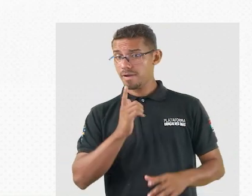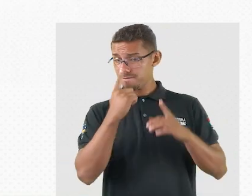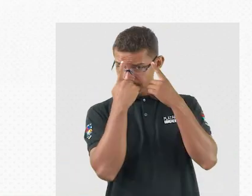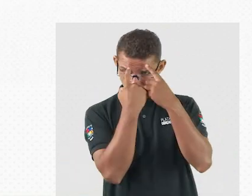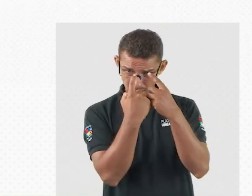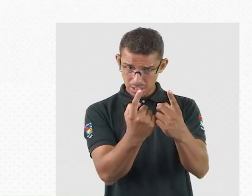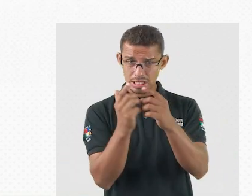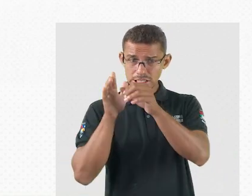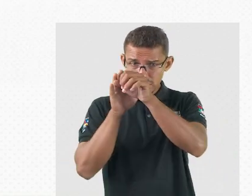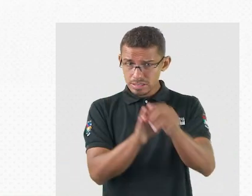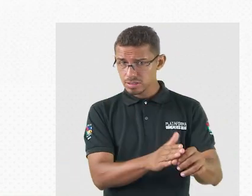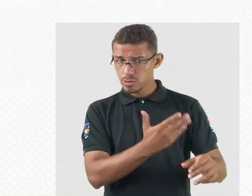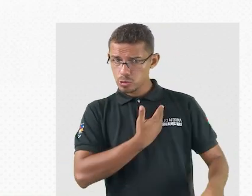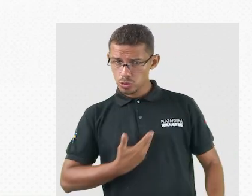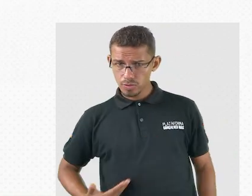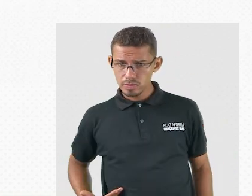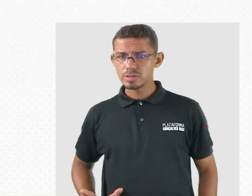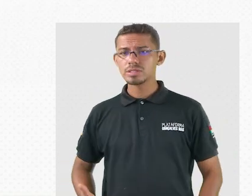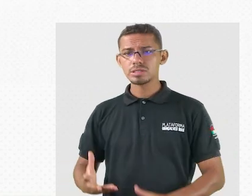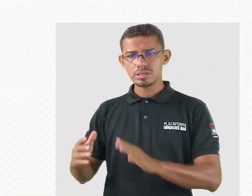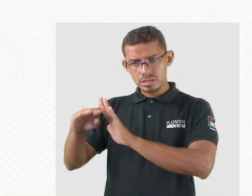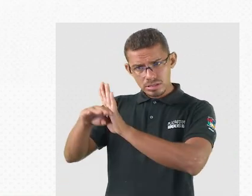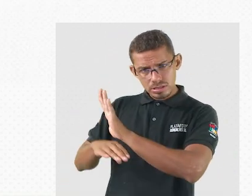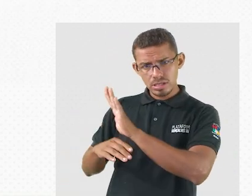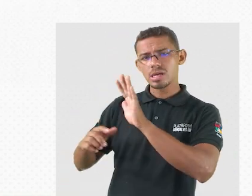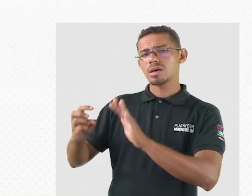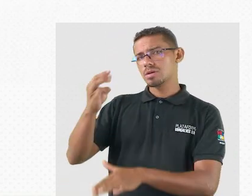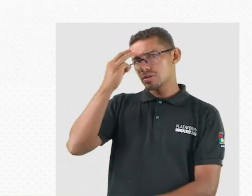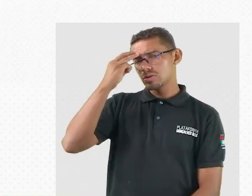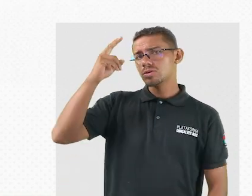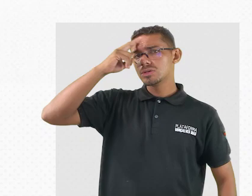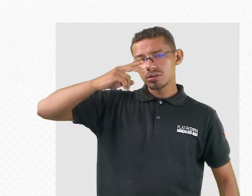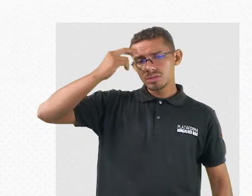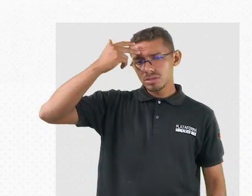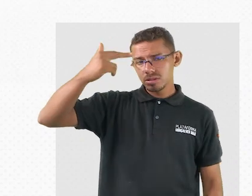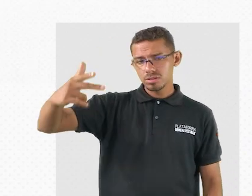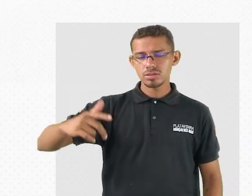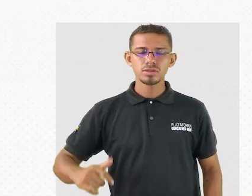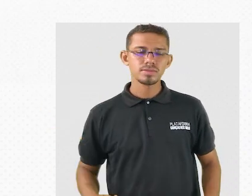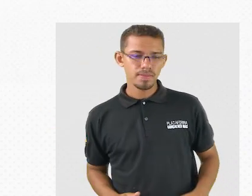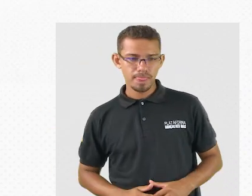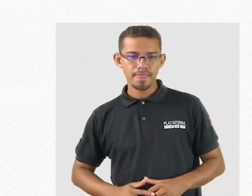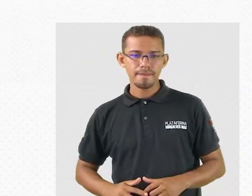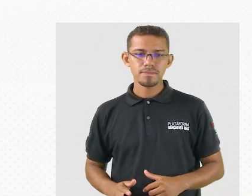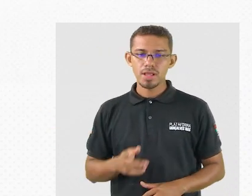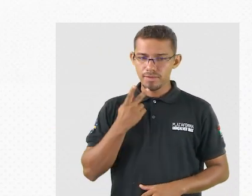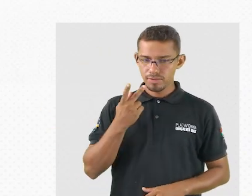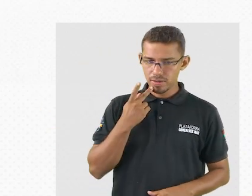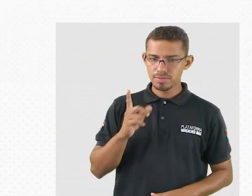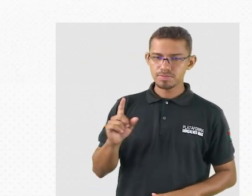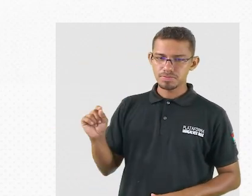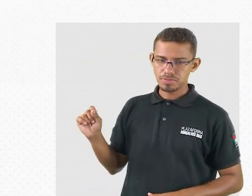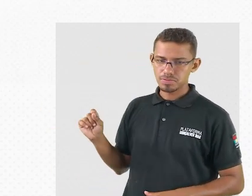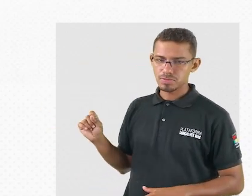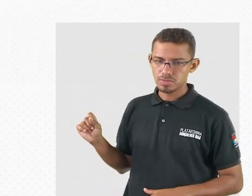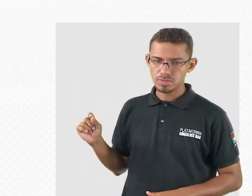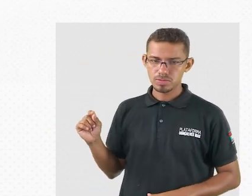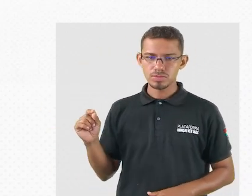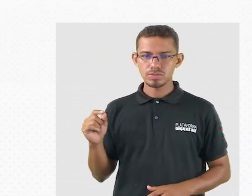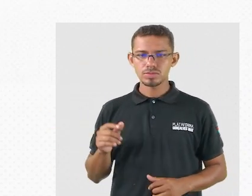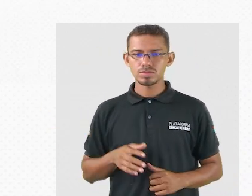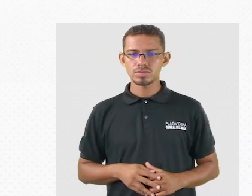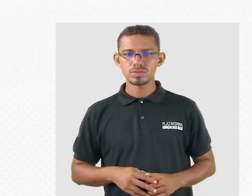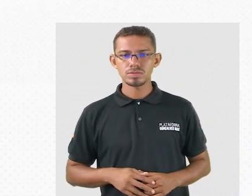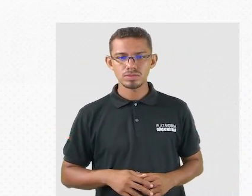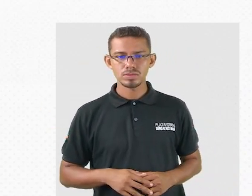combatida até mesmo no plano da memória e da história. Muito importante esse finalzinho aí, porque fala, né, também de